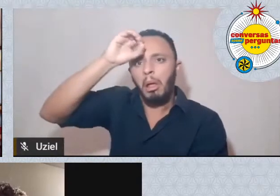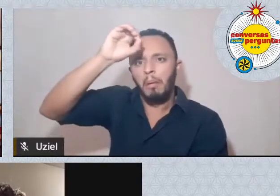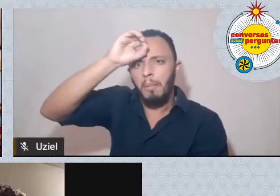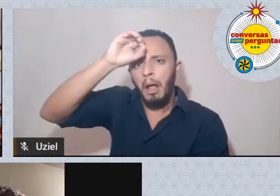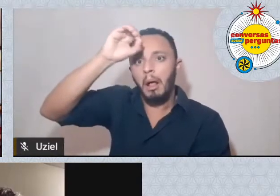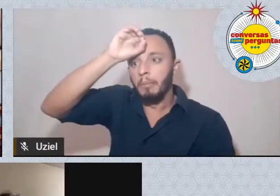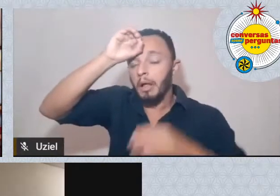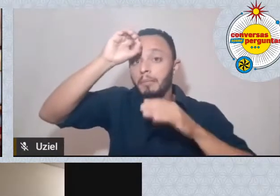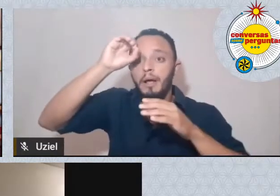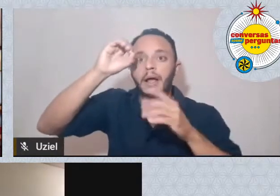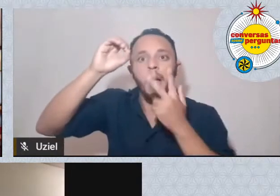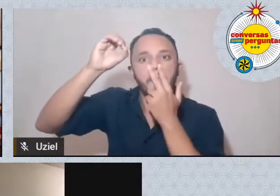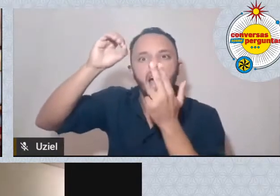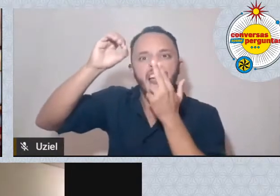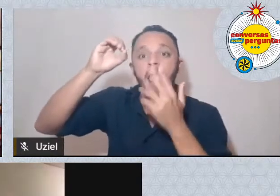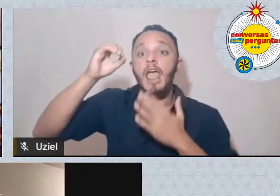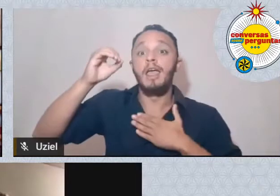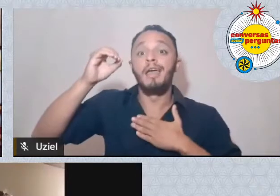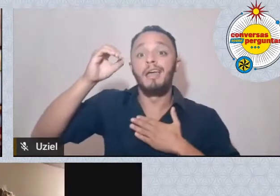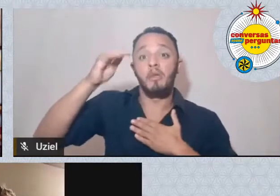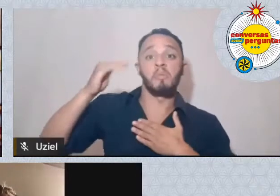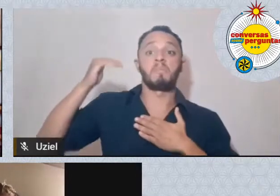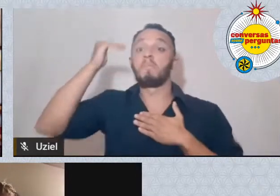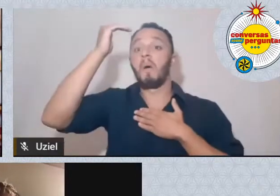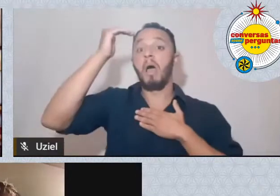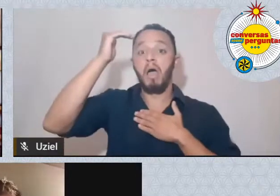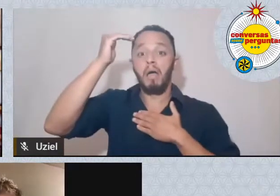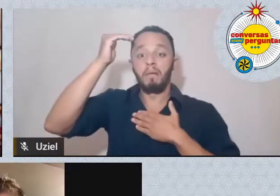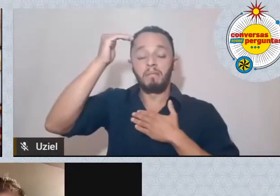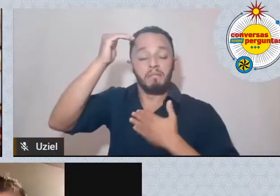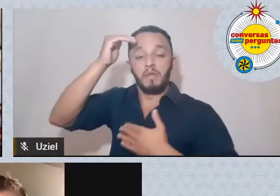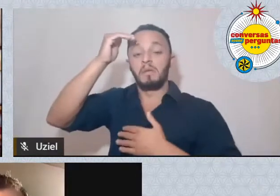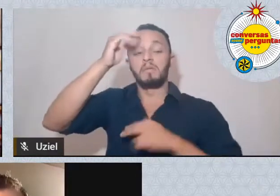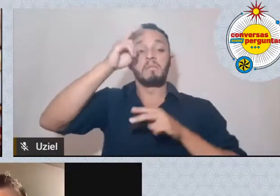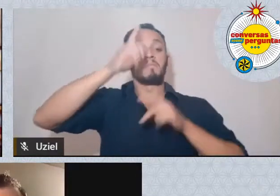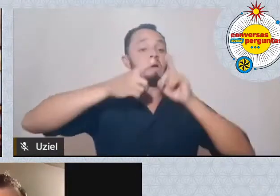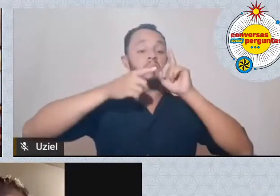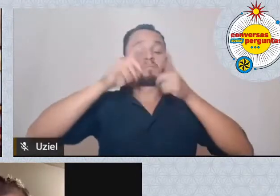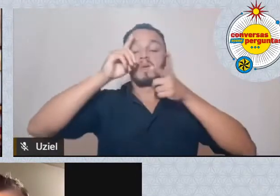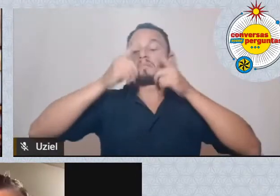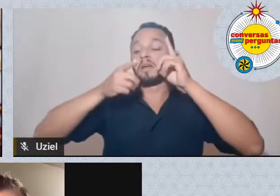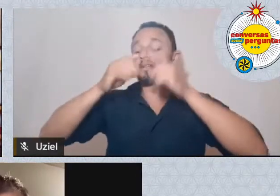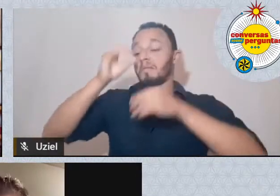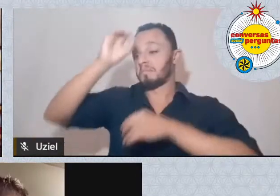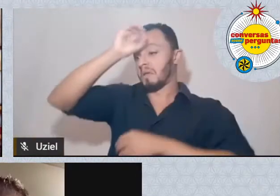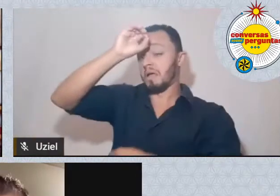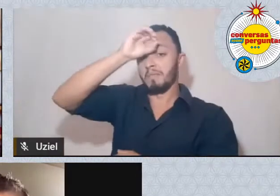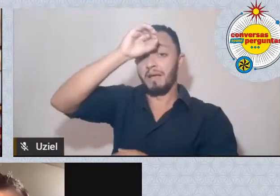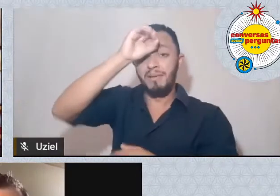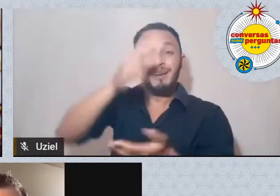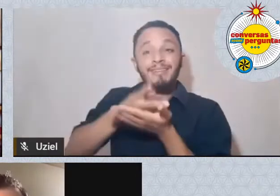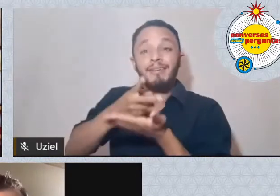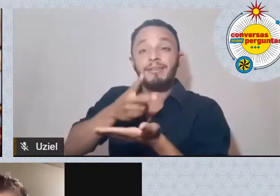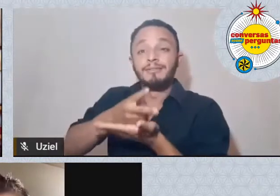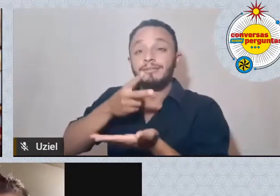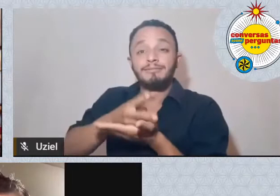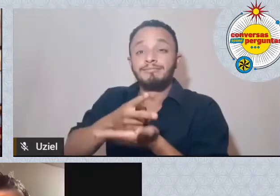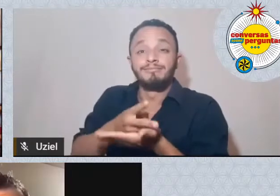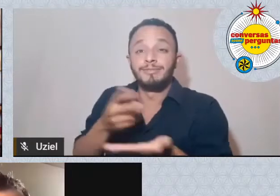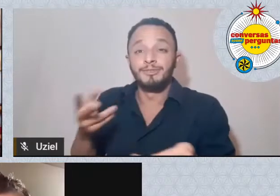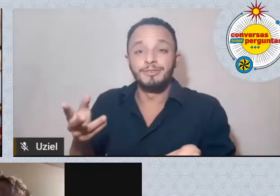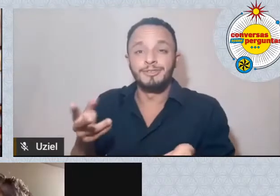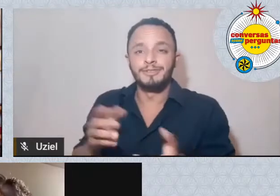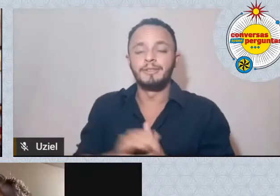sabe. É um efeito de redução do mundo. Né? Estou lançando um livro aí pela Contracorrente que